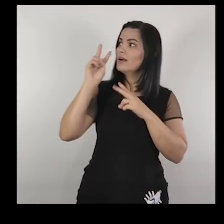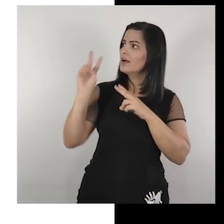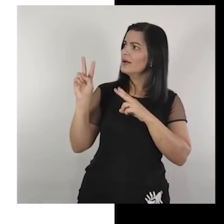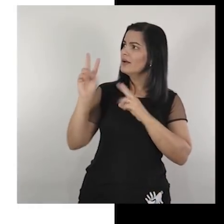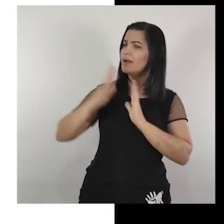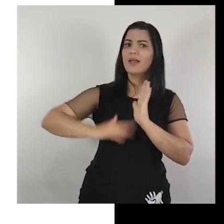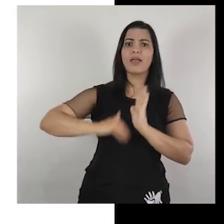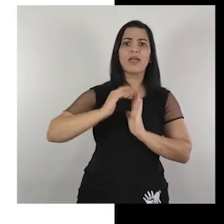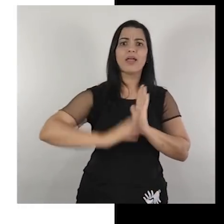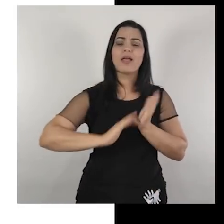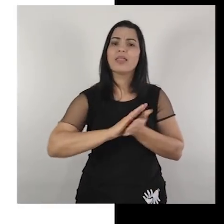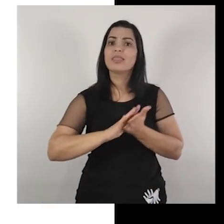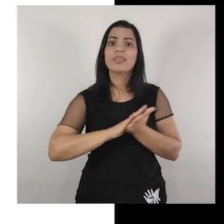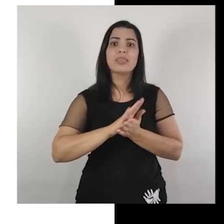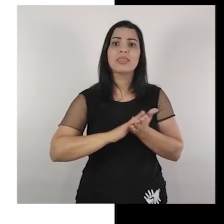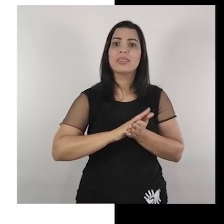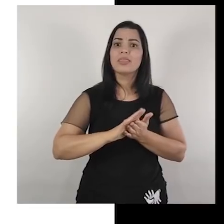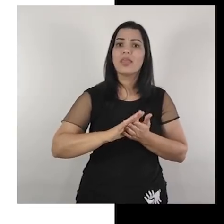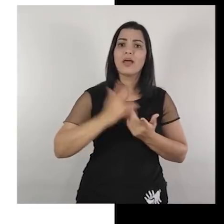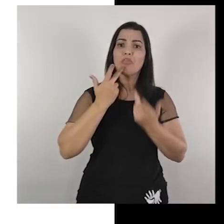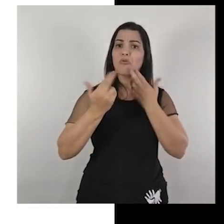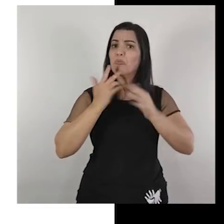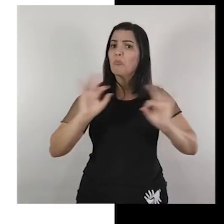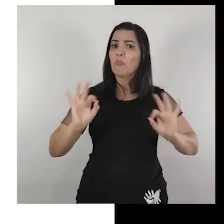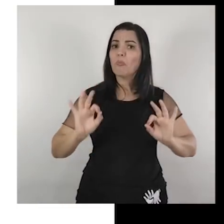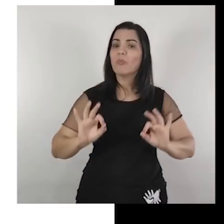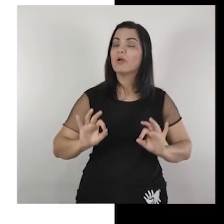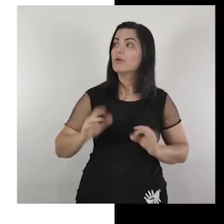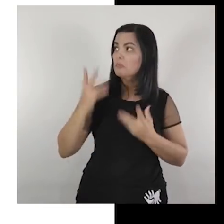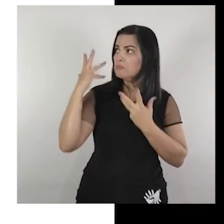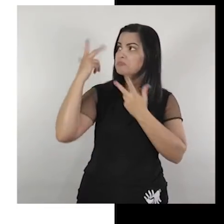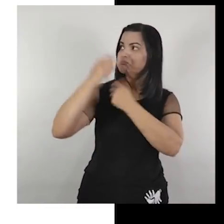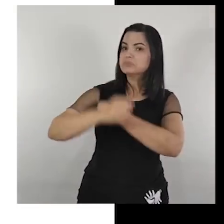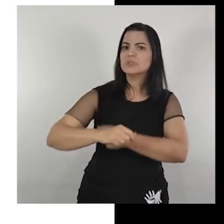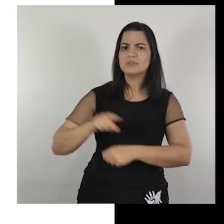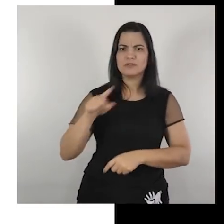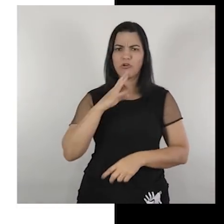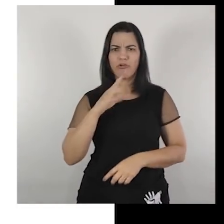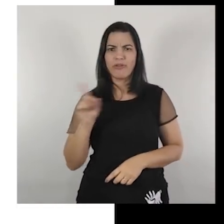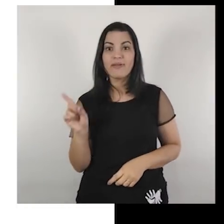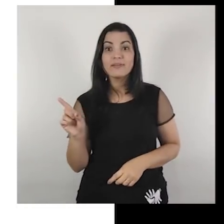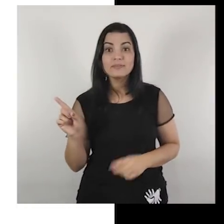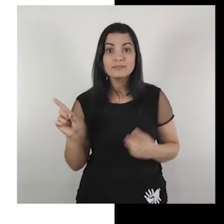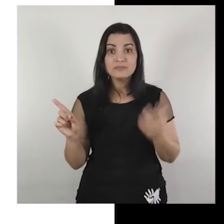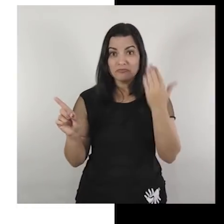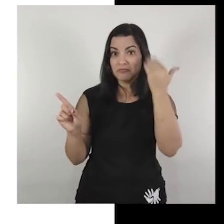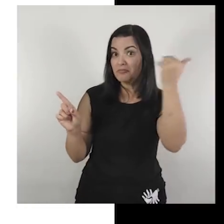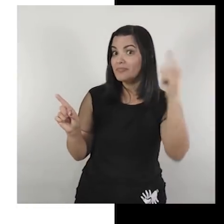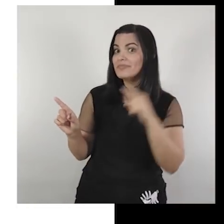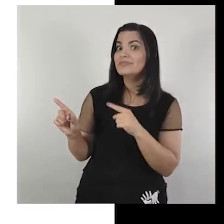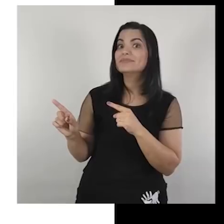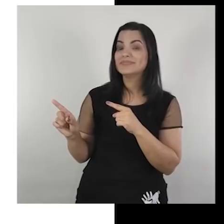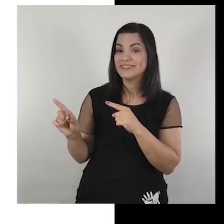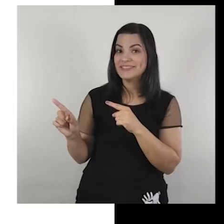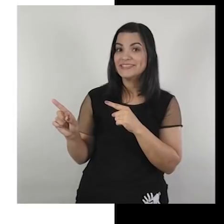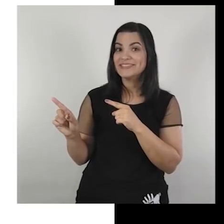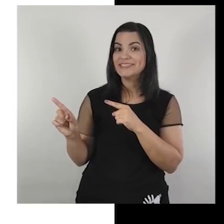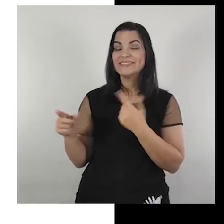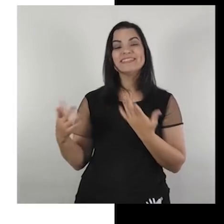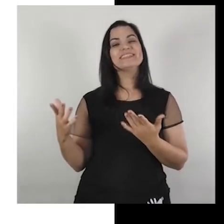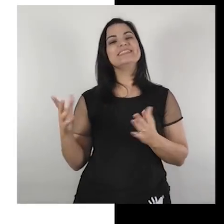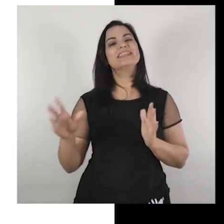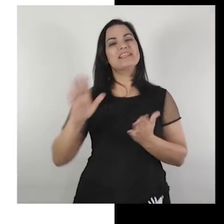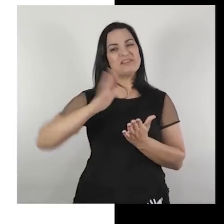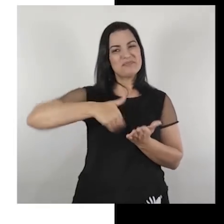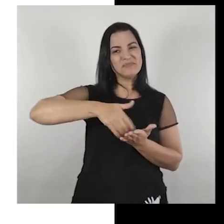diferente. Olha esse retrato. Ele não foi pintado. Ele é só um desenho. E olha que incrível que ficou. Alguém sabe que artista que